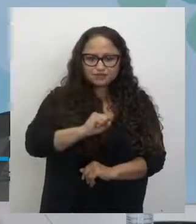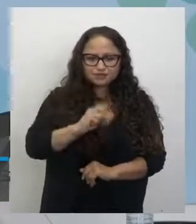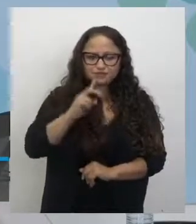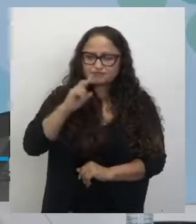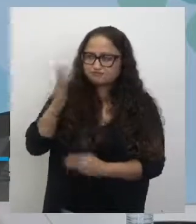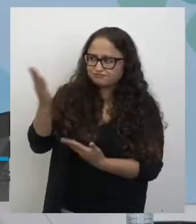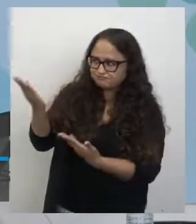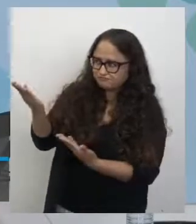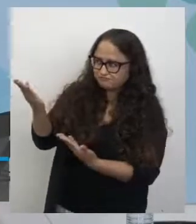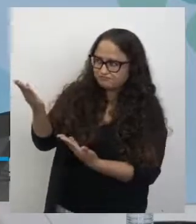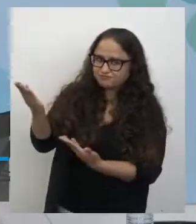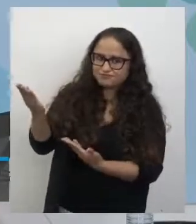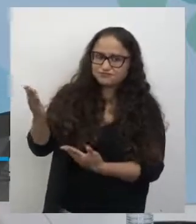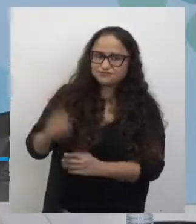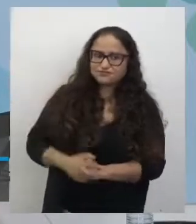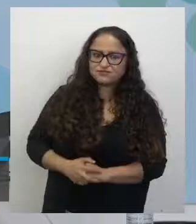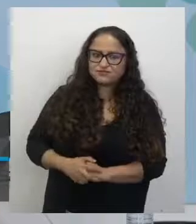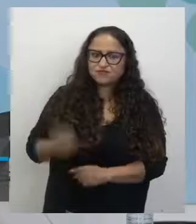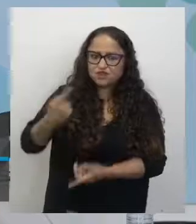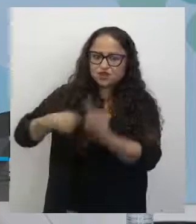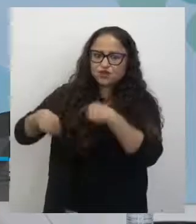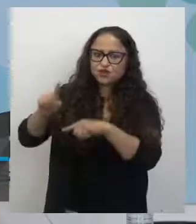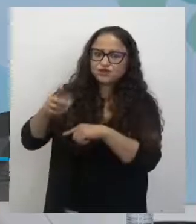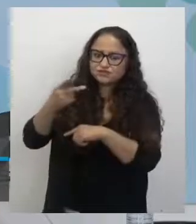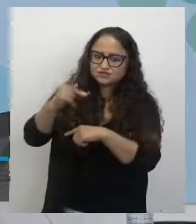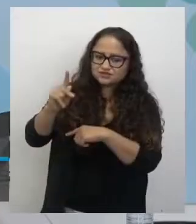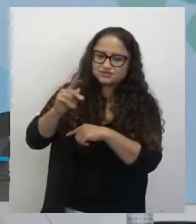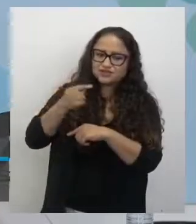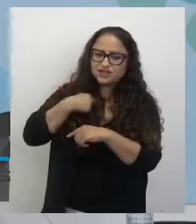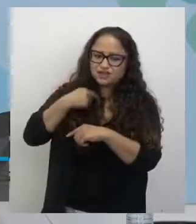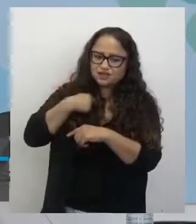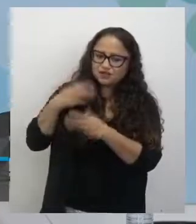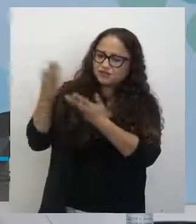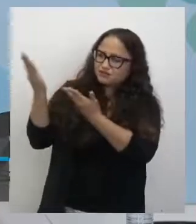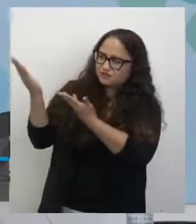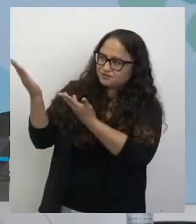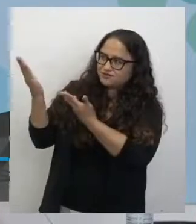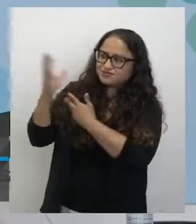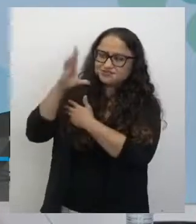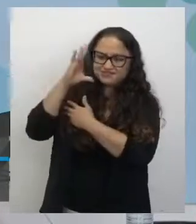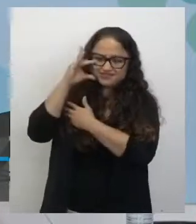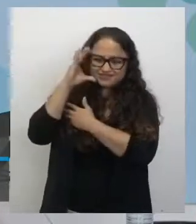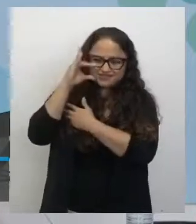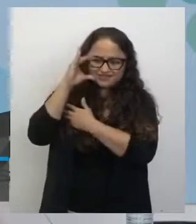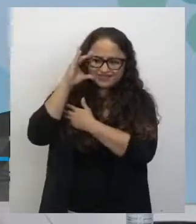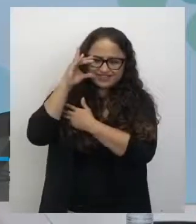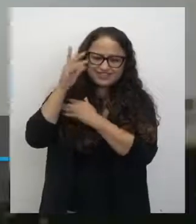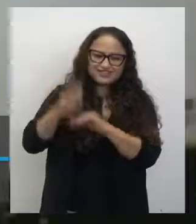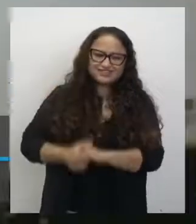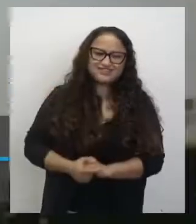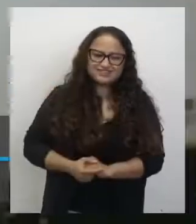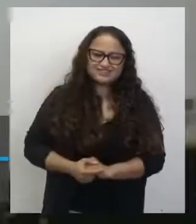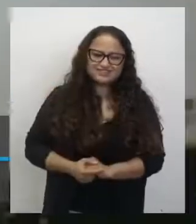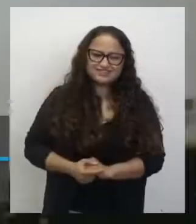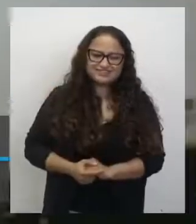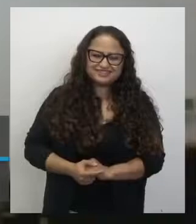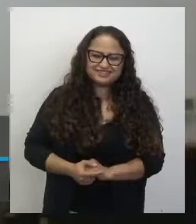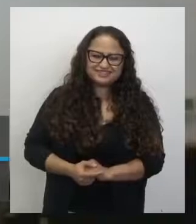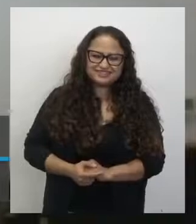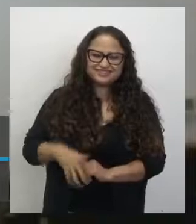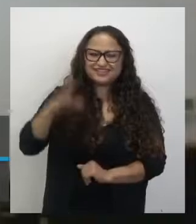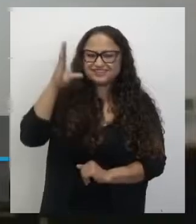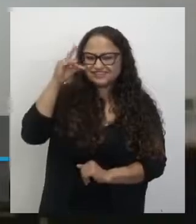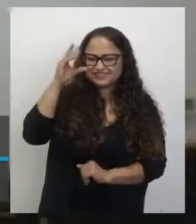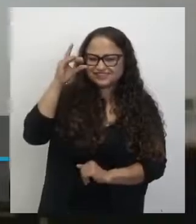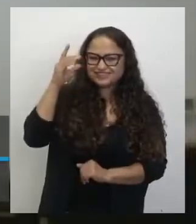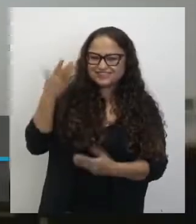só, professor, contra a sua vontade, eu coloquei aí sua rede social. Não sei se você está percebendo aí, para